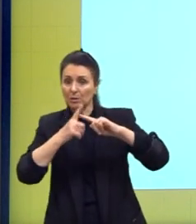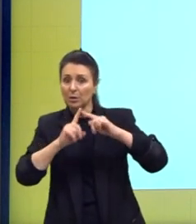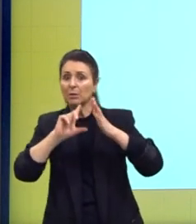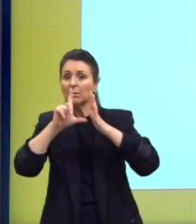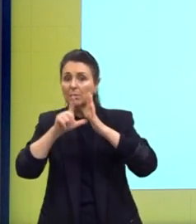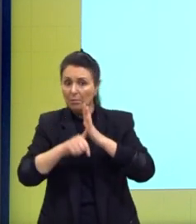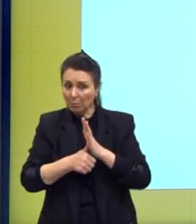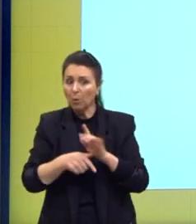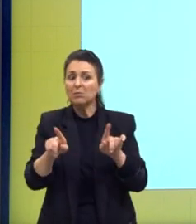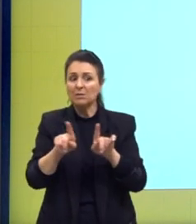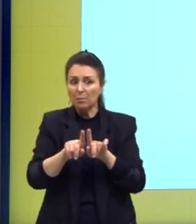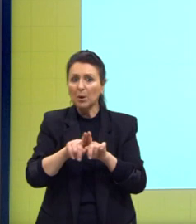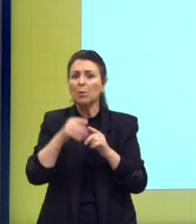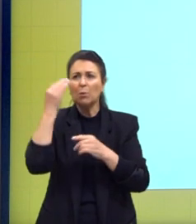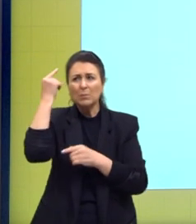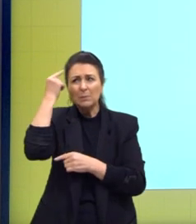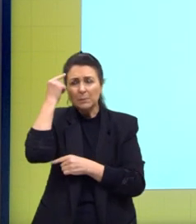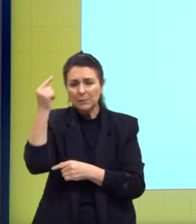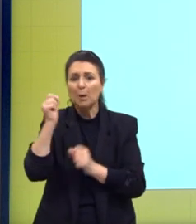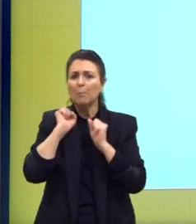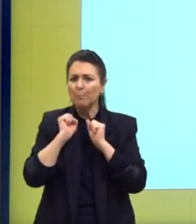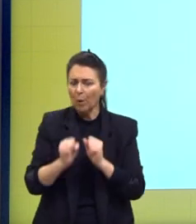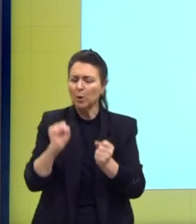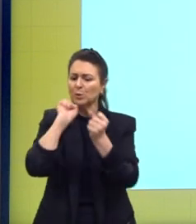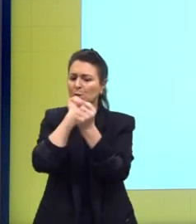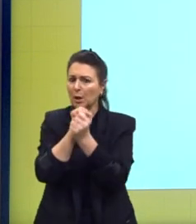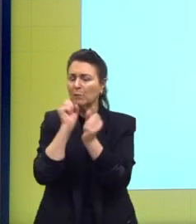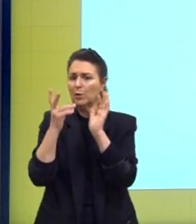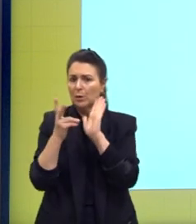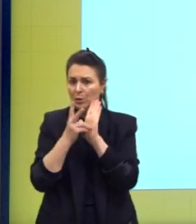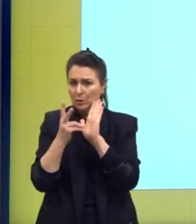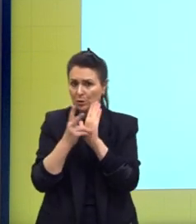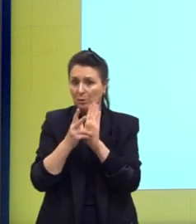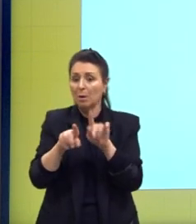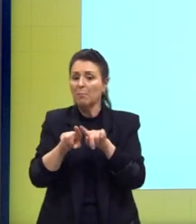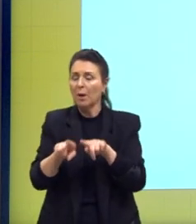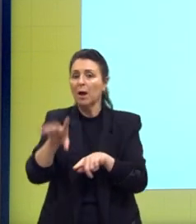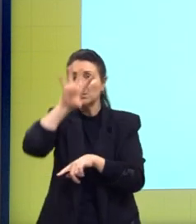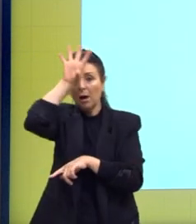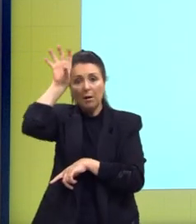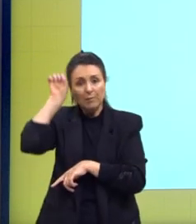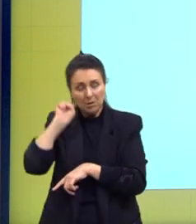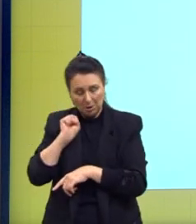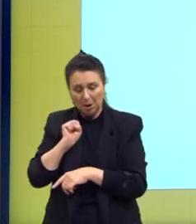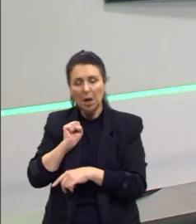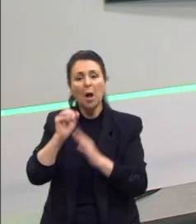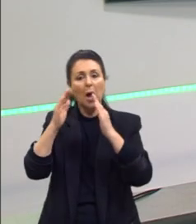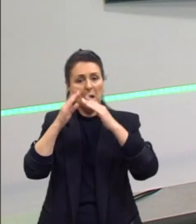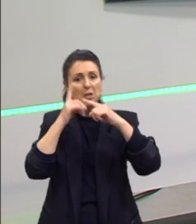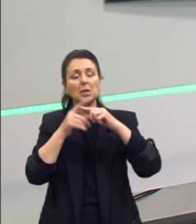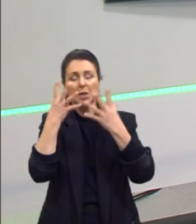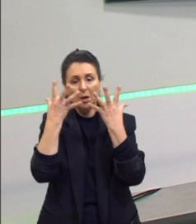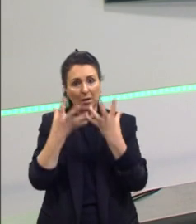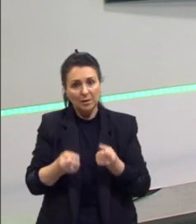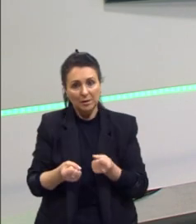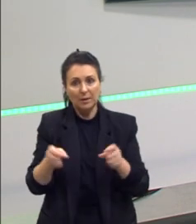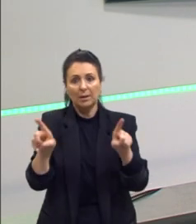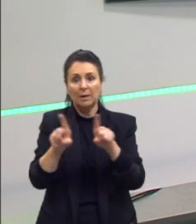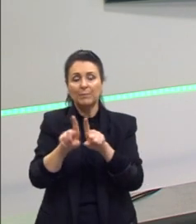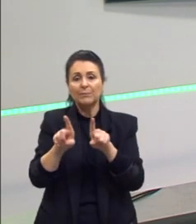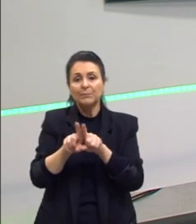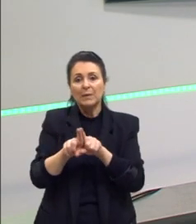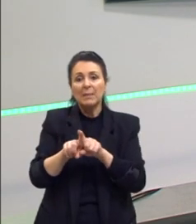escravizar indígenas né mas a escravos ação africana seguia sendo permitida o e uma outra questão é